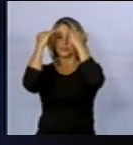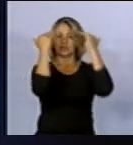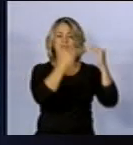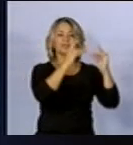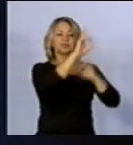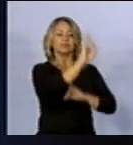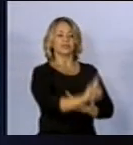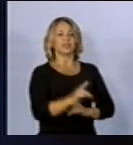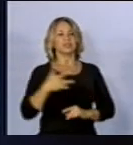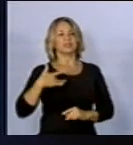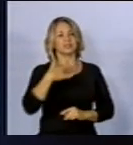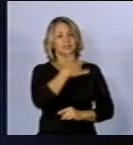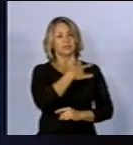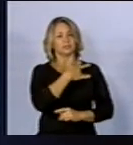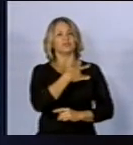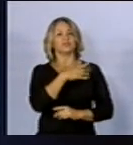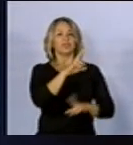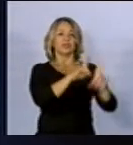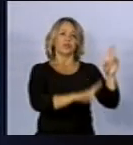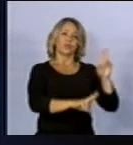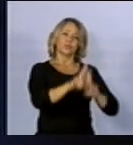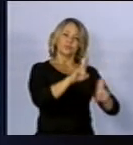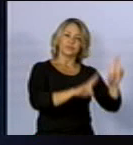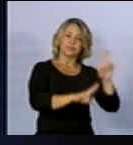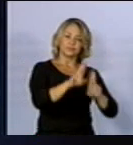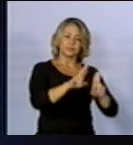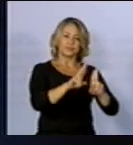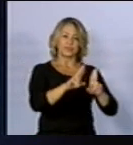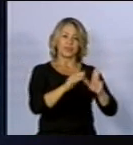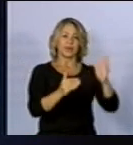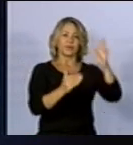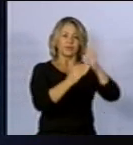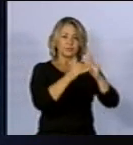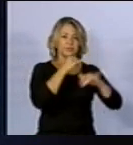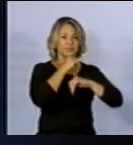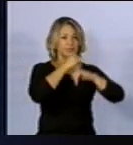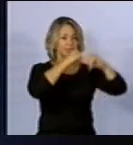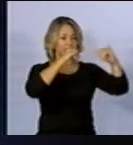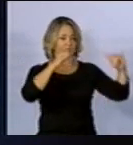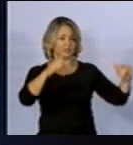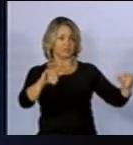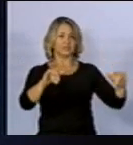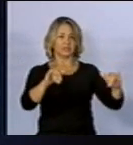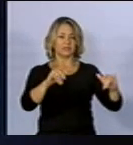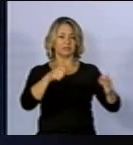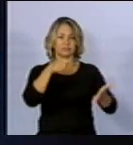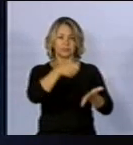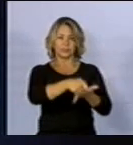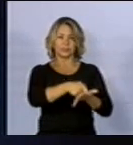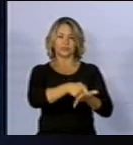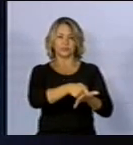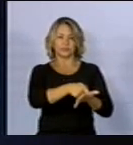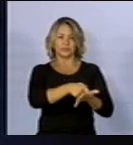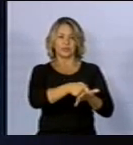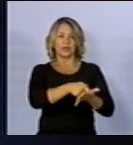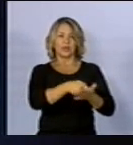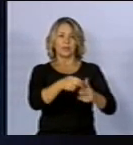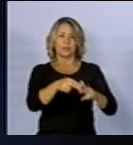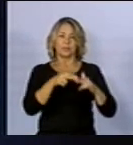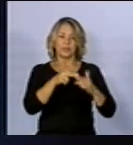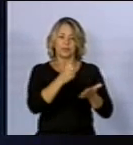à saúde e o consumo sustentável o limite de emissão de radiação eletromagnética imposto pelo respeitável